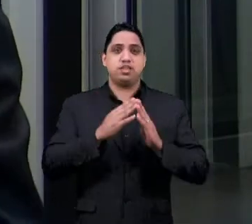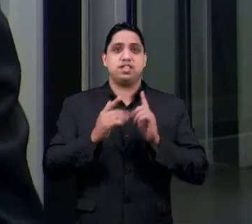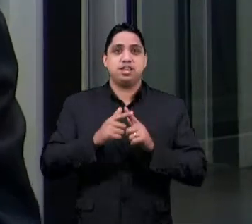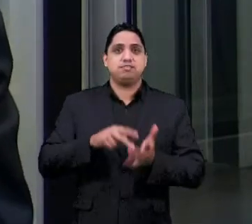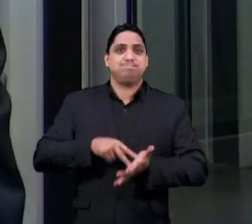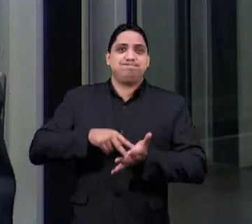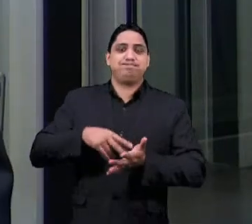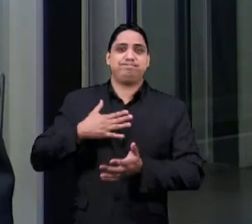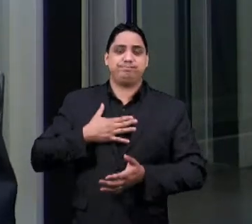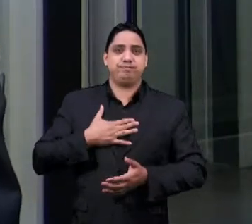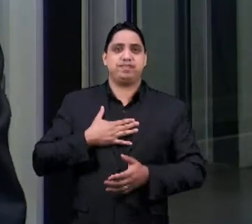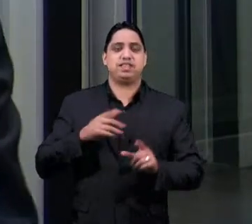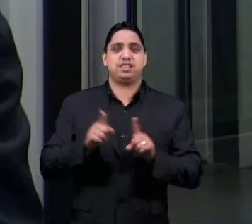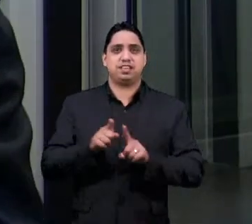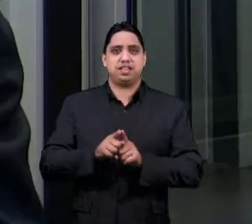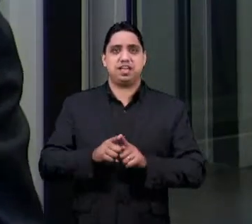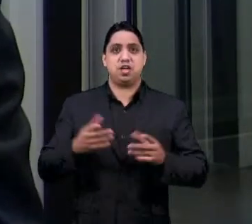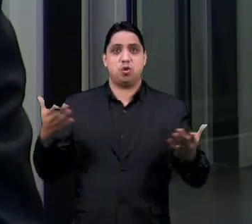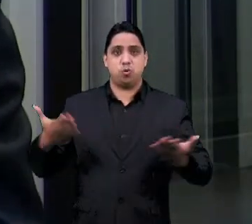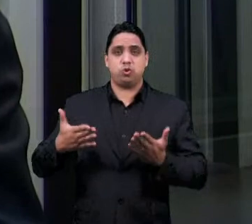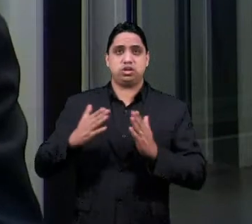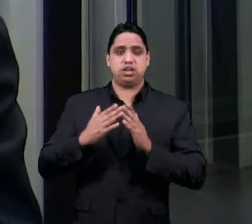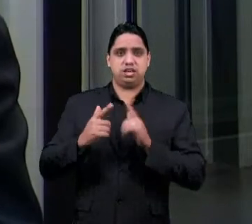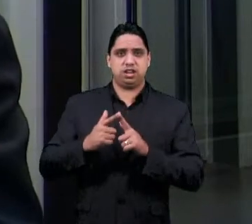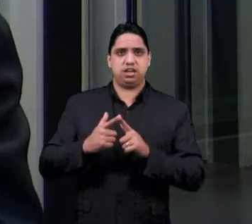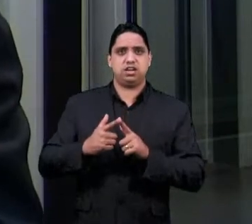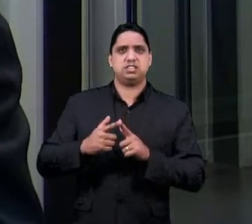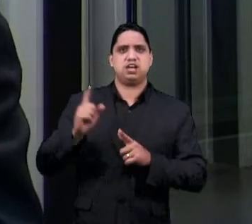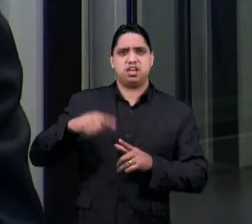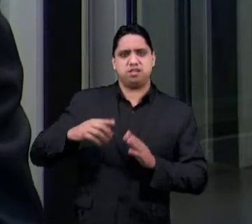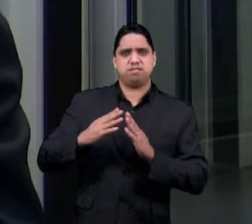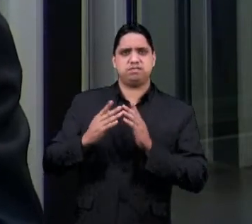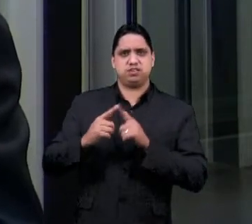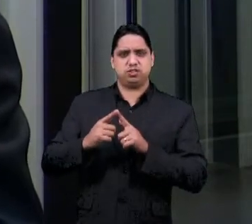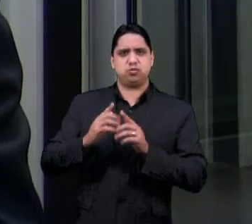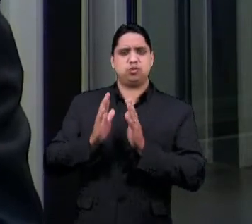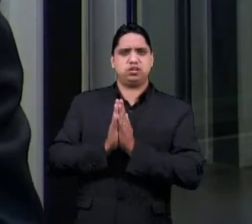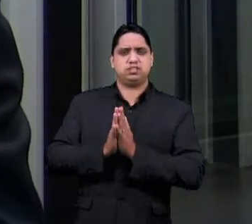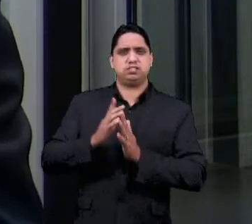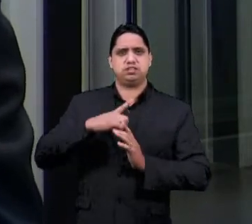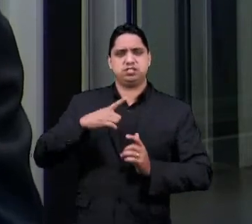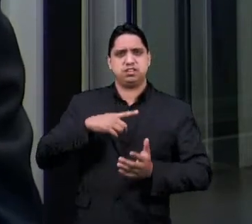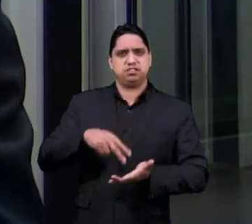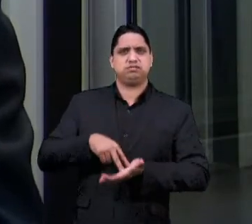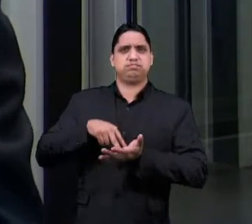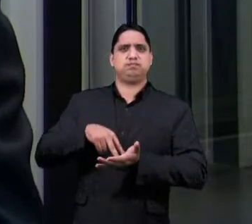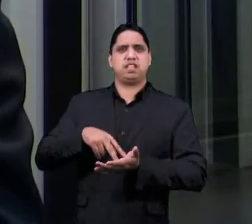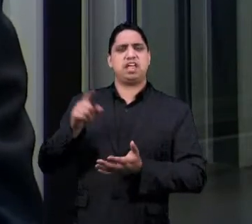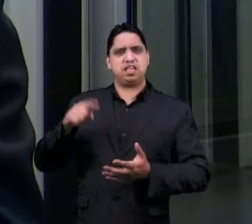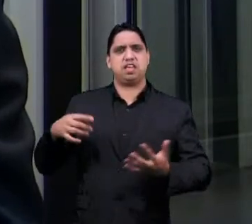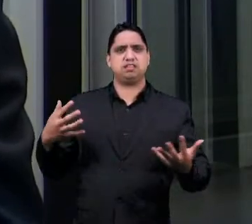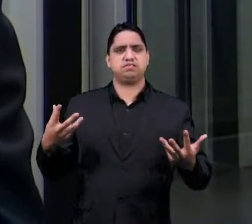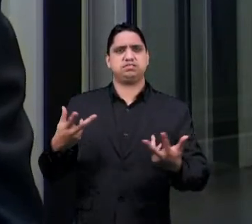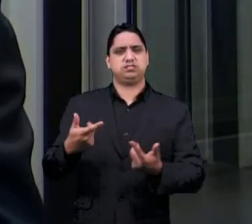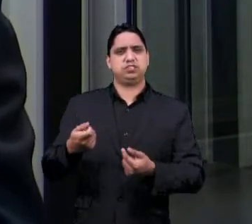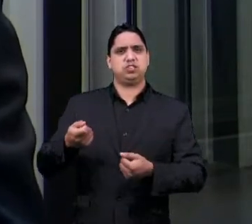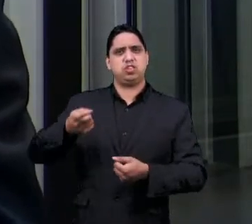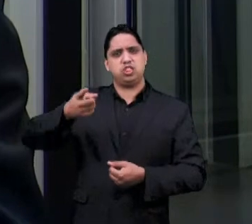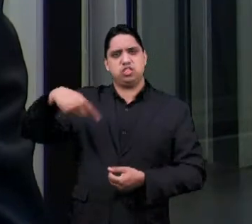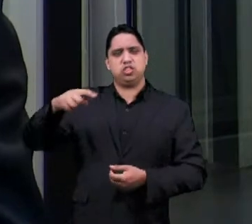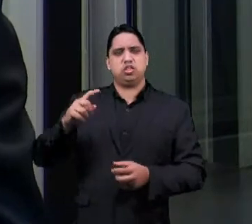e as igrejas, inclusive a igreja que estou hoje, é uma igreja de oração, é o que tem nos sustentado, e a maravilha quando nós vemos